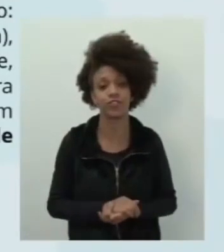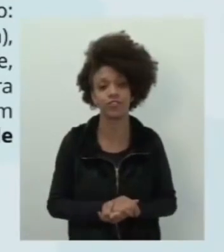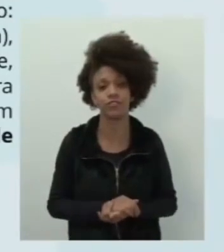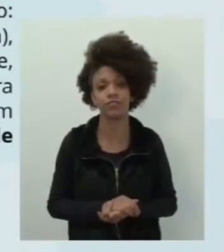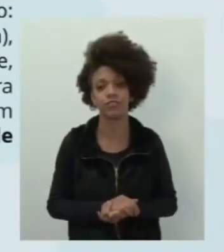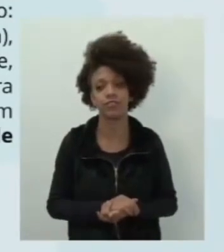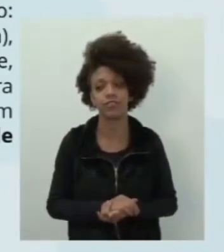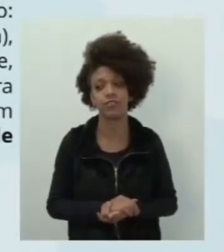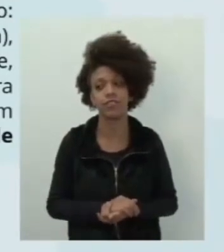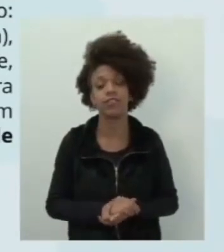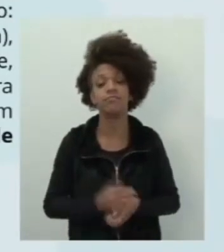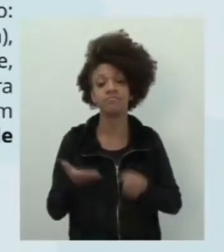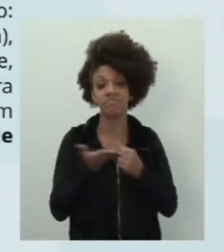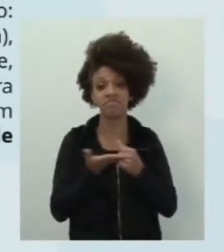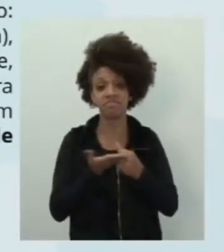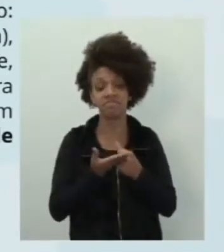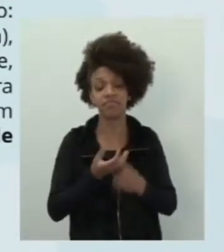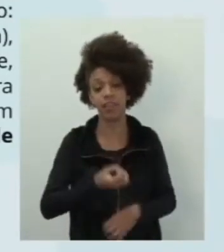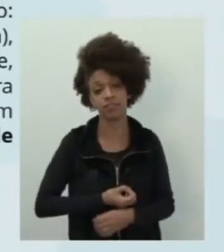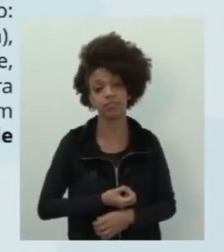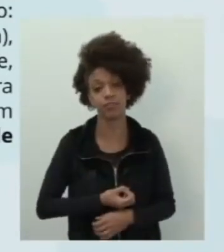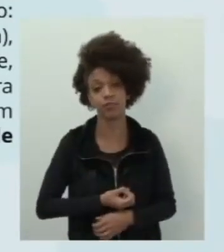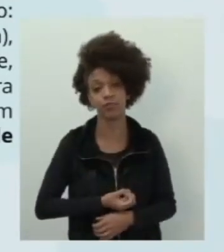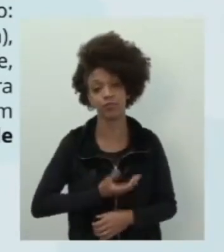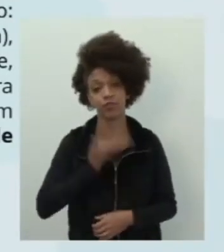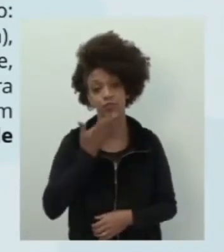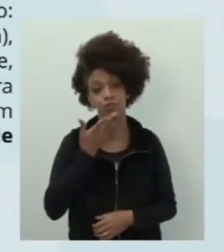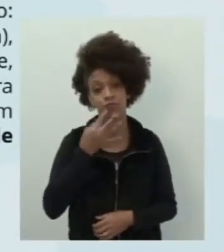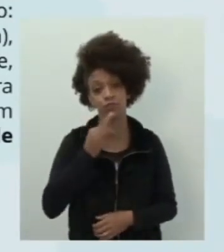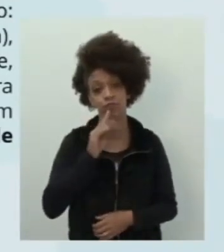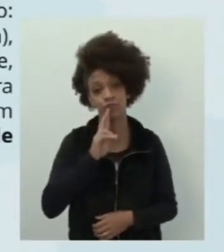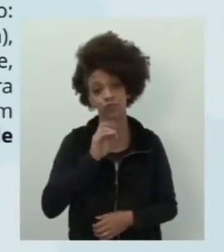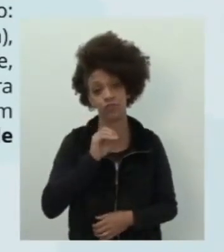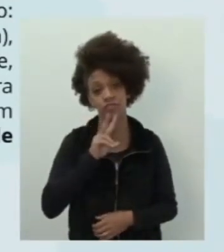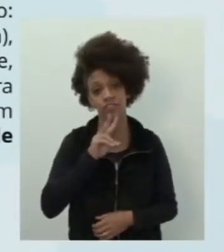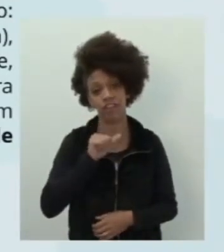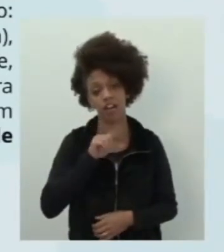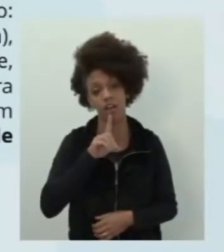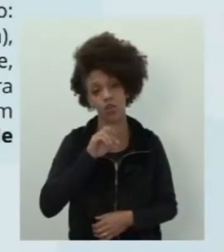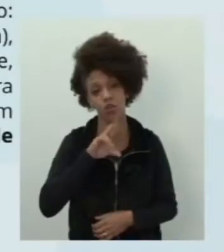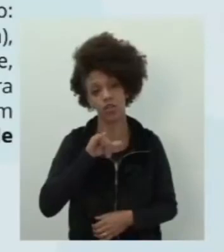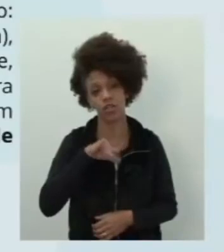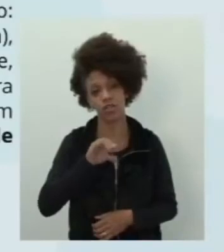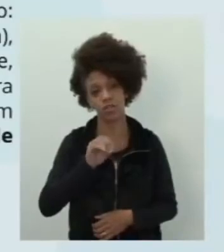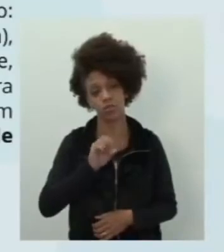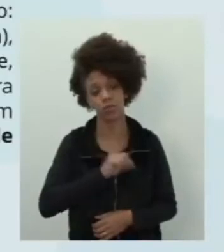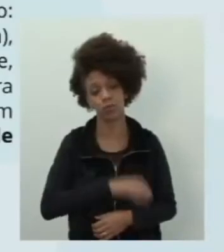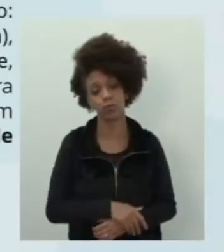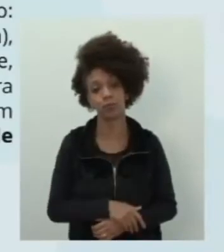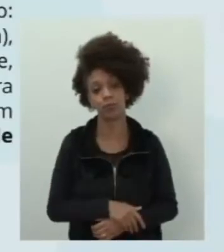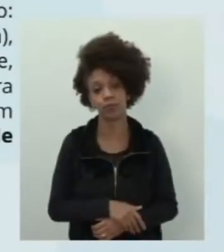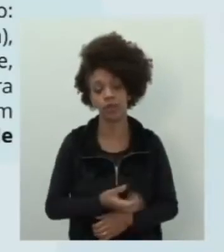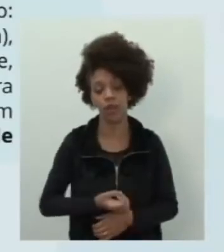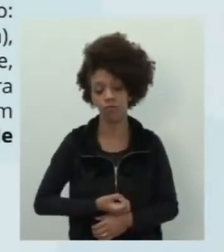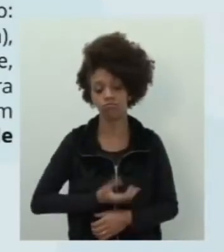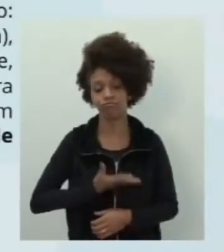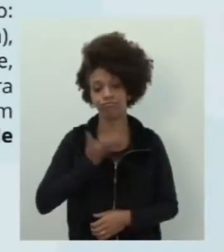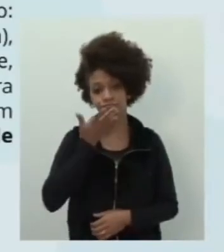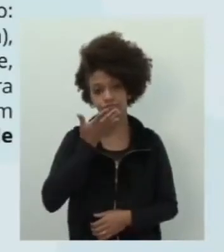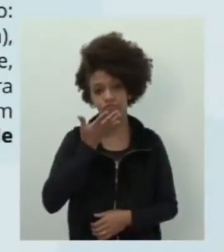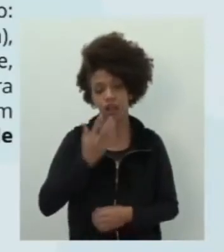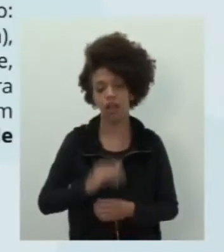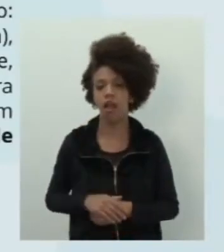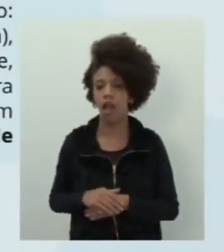15. Foi nesse período que o trovadorismo, o movimento literário, se desenvolveu. Nesse contexto, é comum